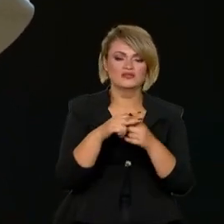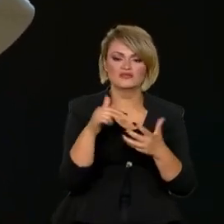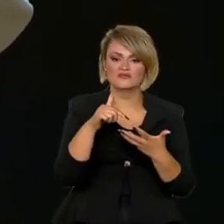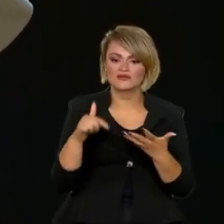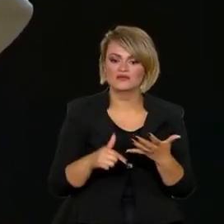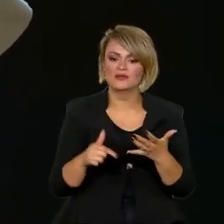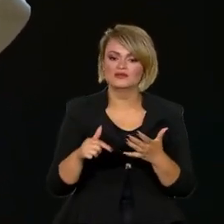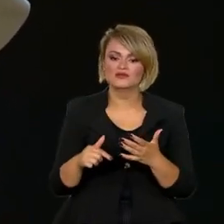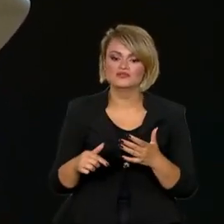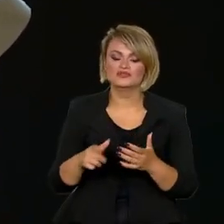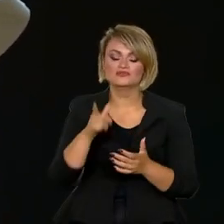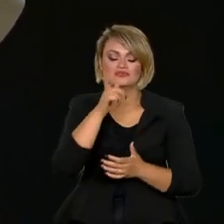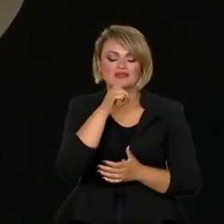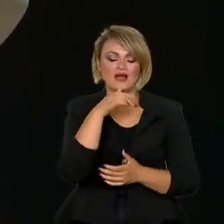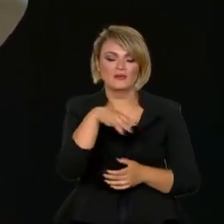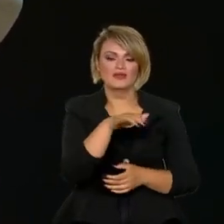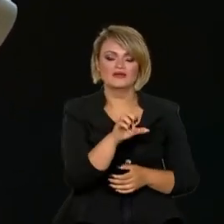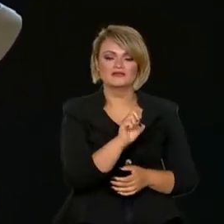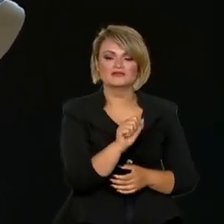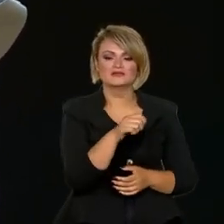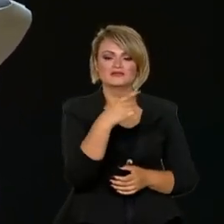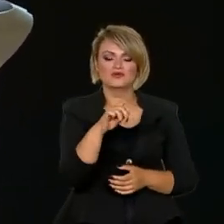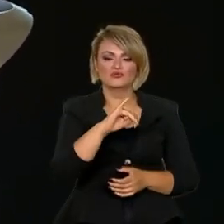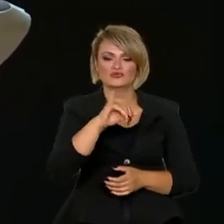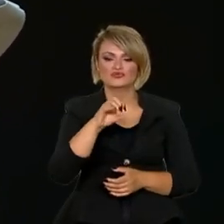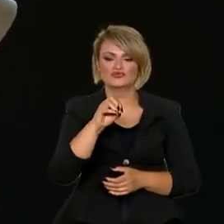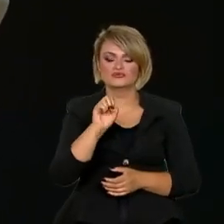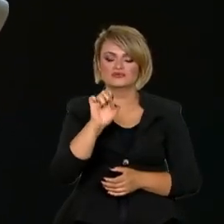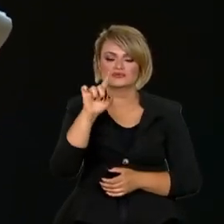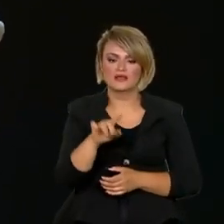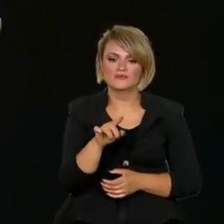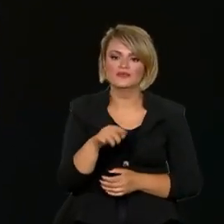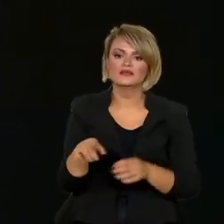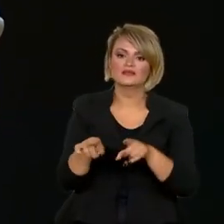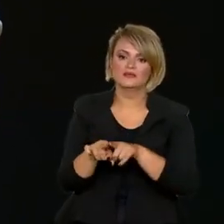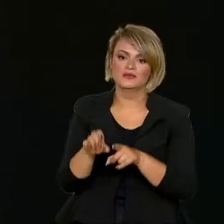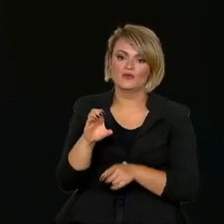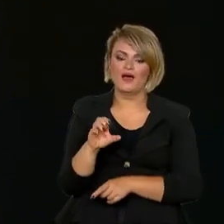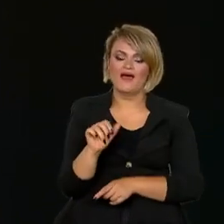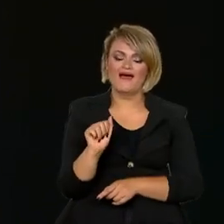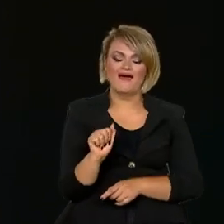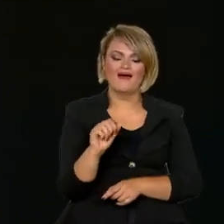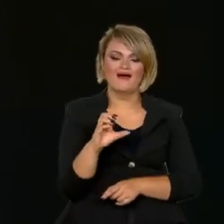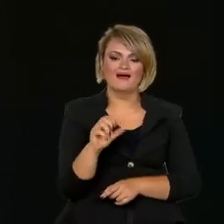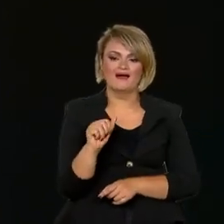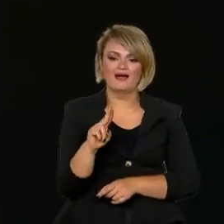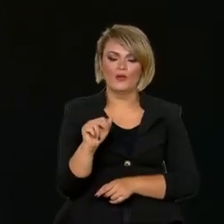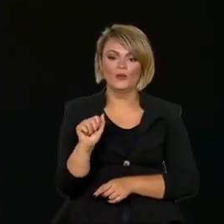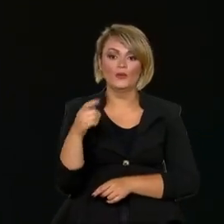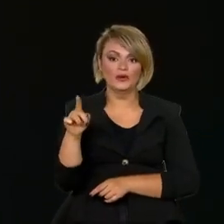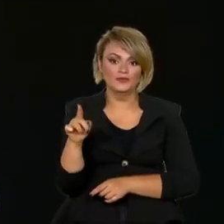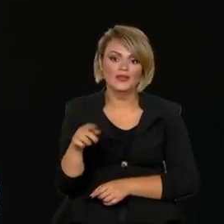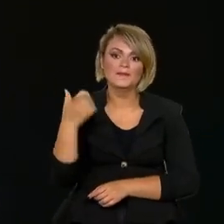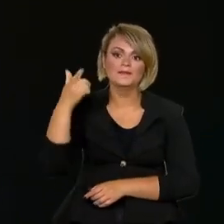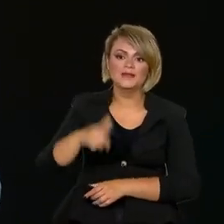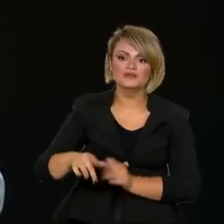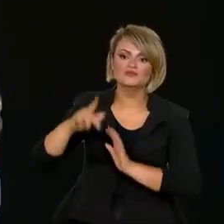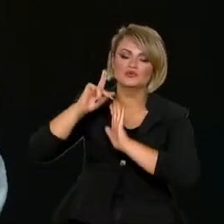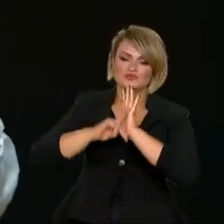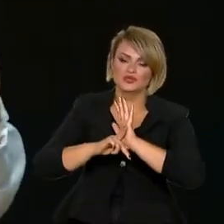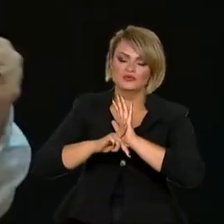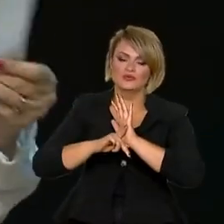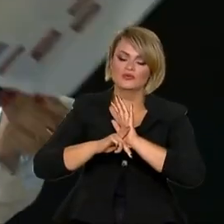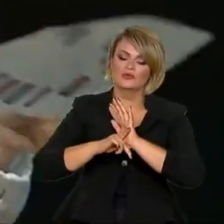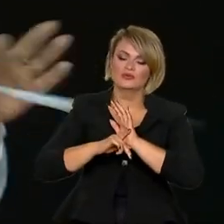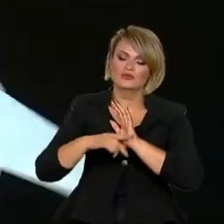do Reservatório São José e do Reservatório Acauã, além de começar o projeto